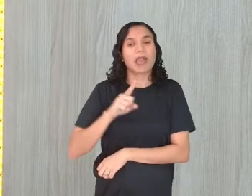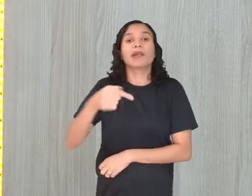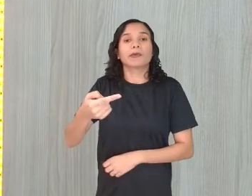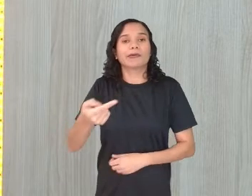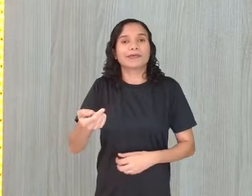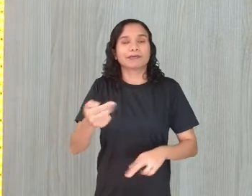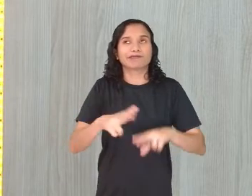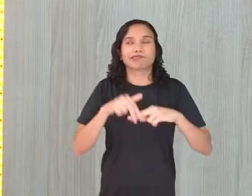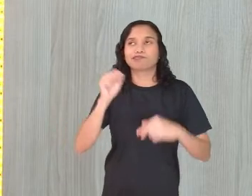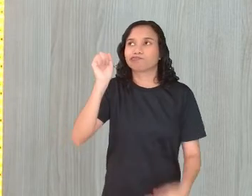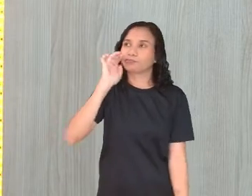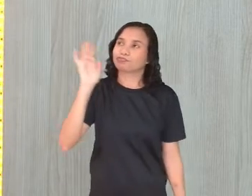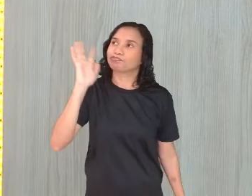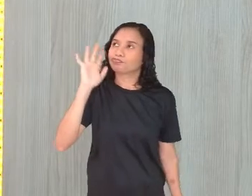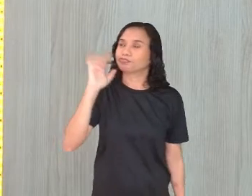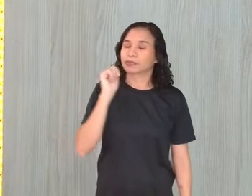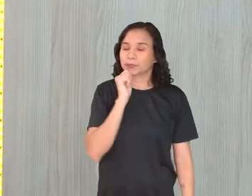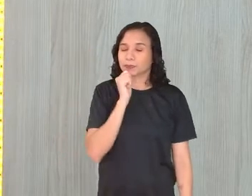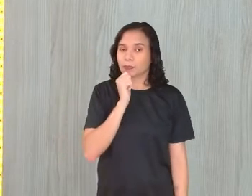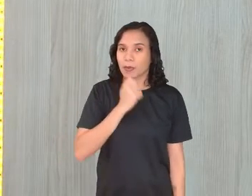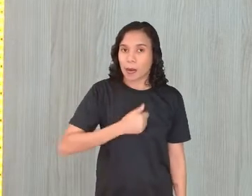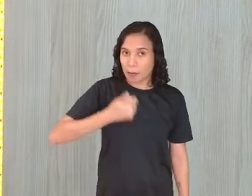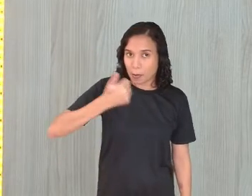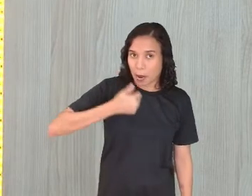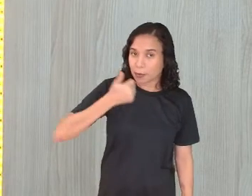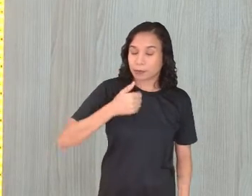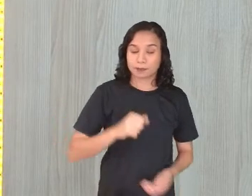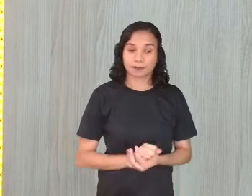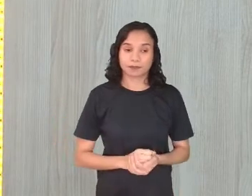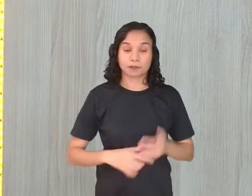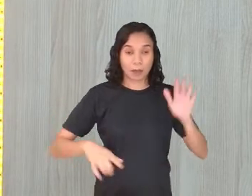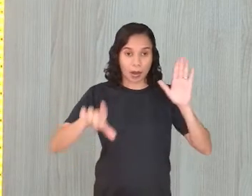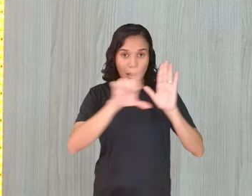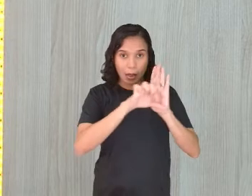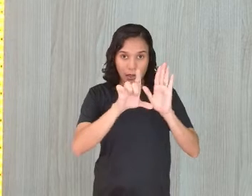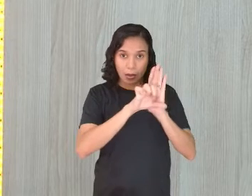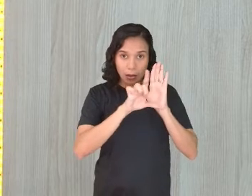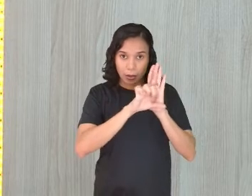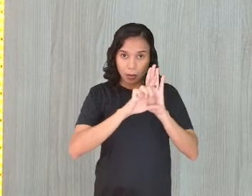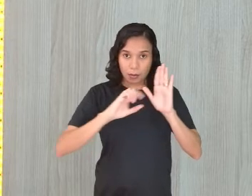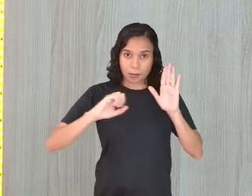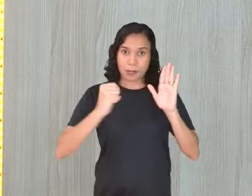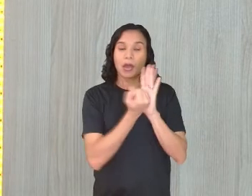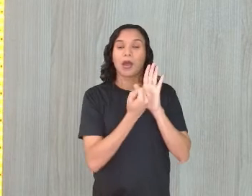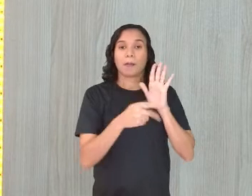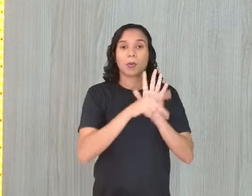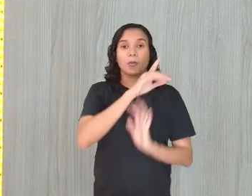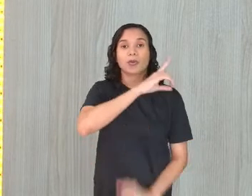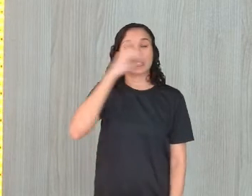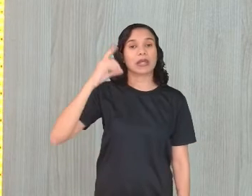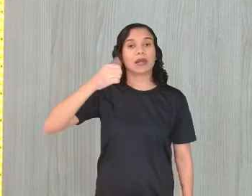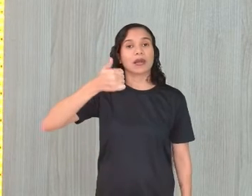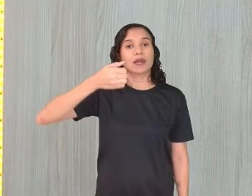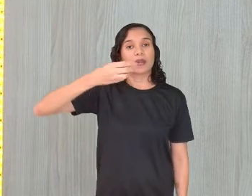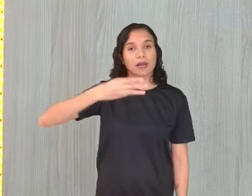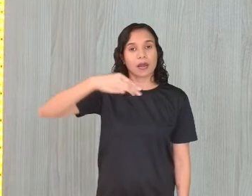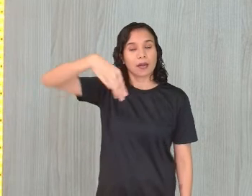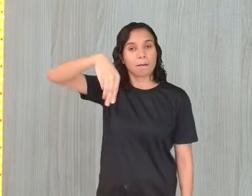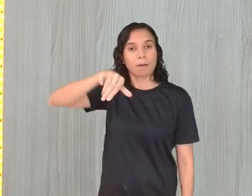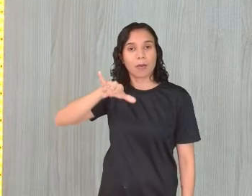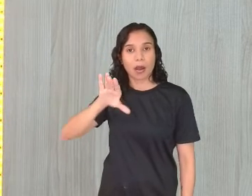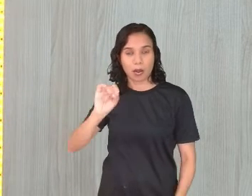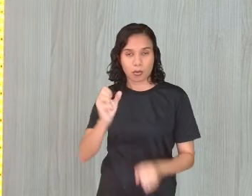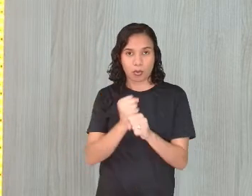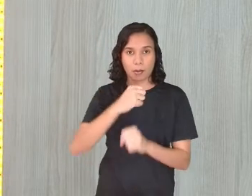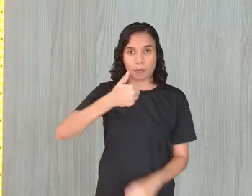imagine vocês assim, primeiro que a lei foi promulgada em 13 de maio de 1888.